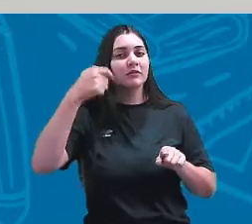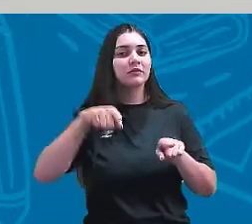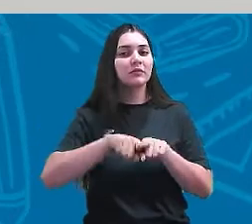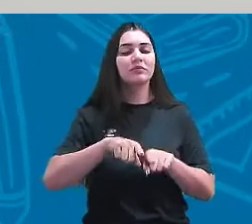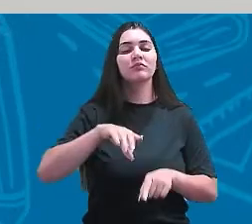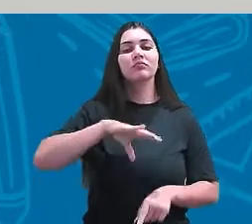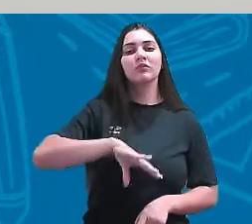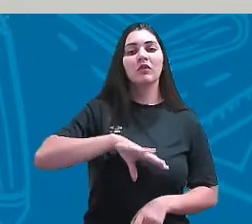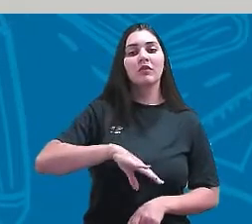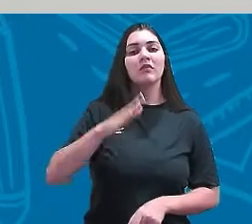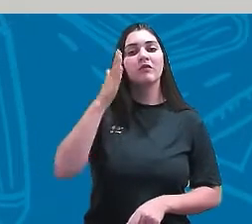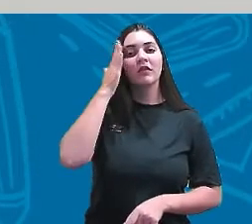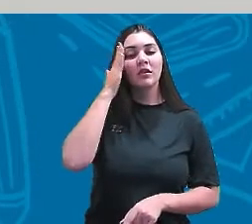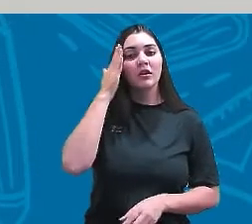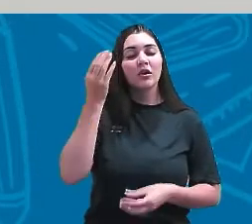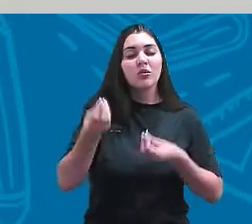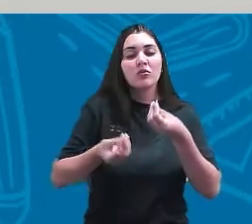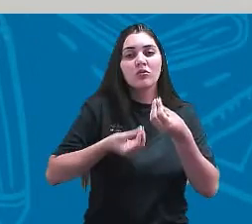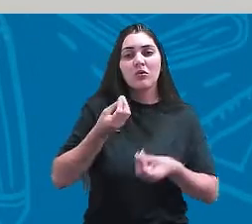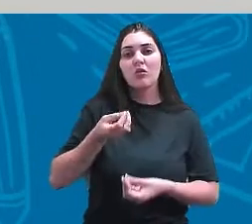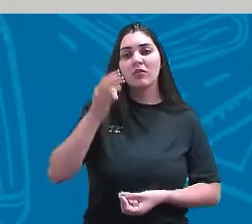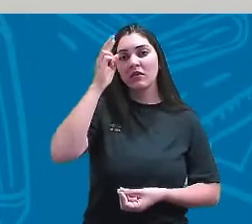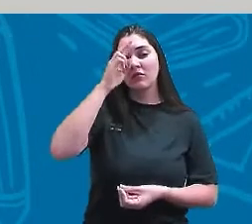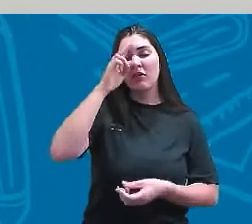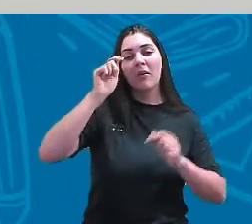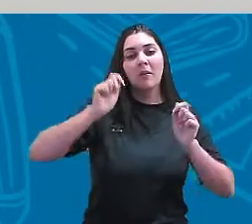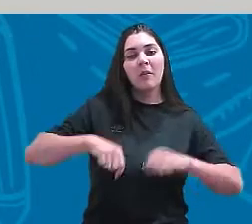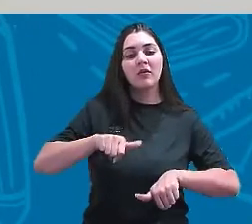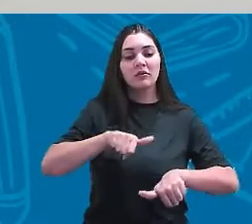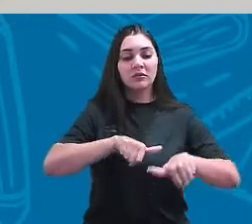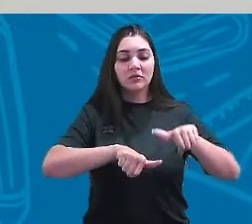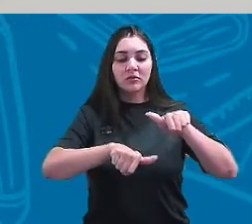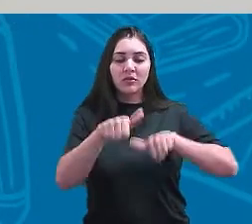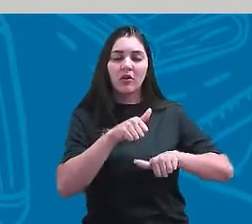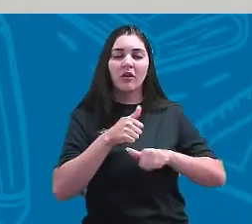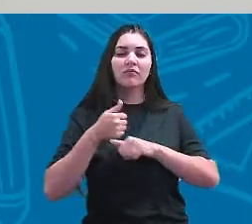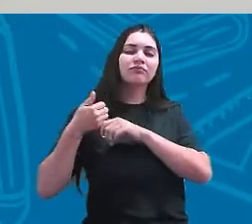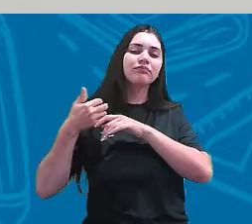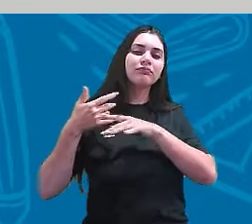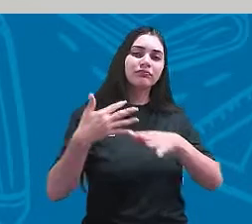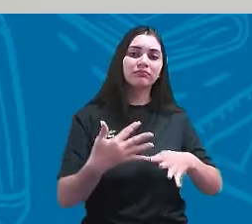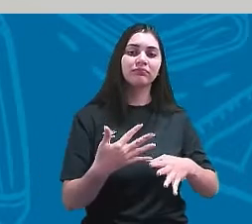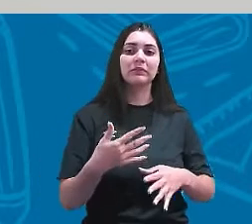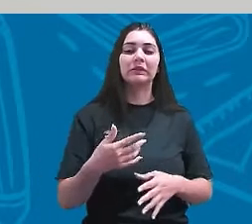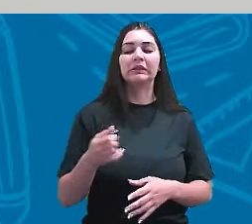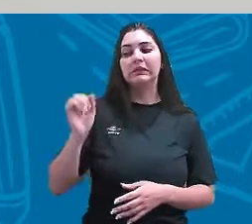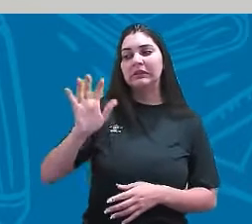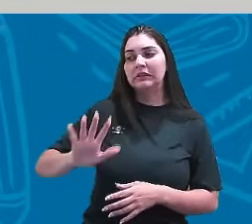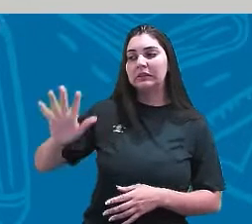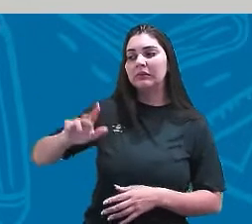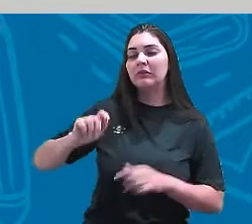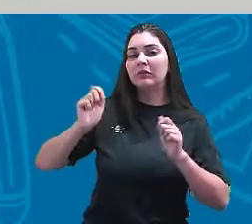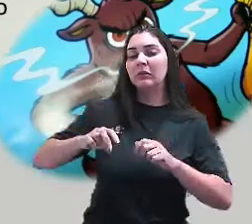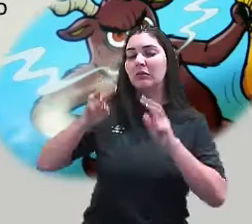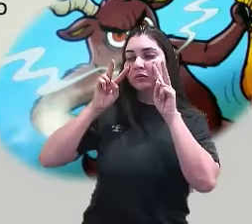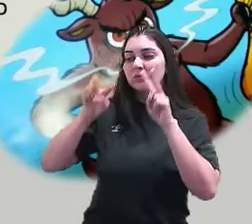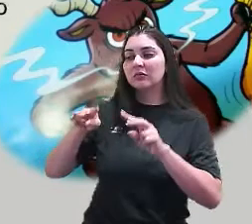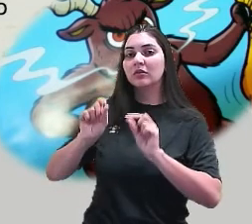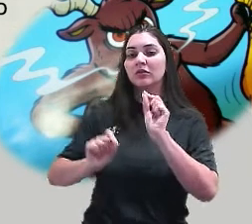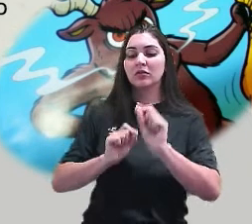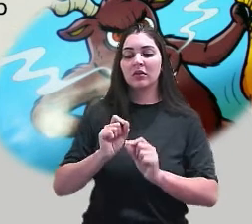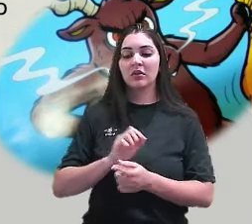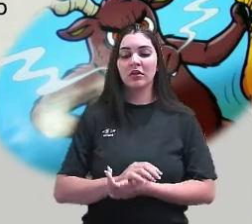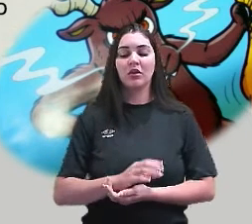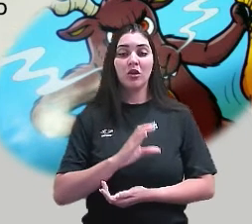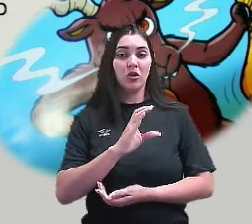vai compreender como os mitos e lendas, eles podem se modificar ao longo do tempo. Aí, na imagem, vocês podem ver que é o